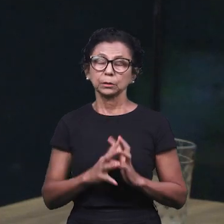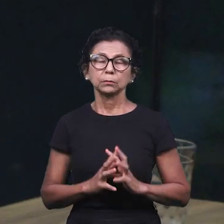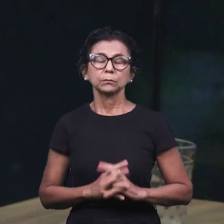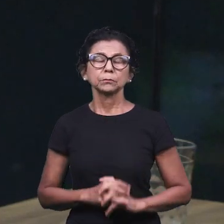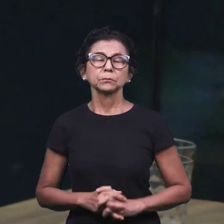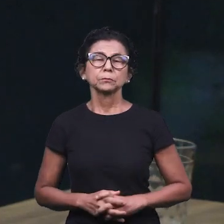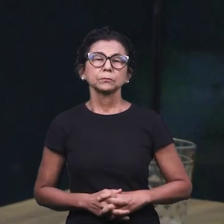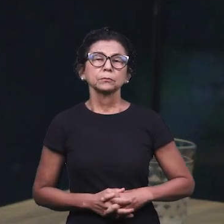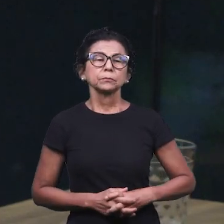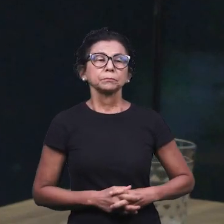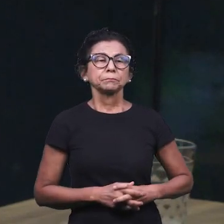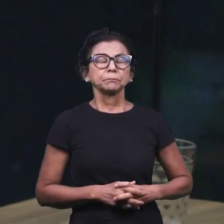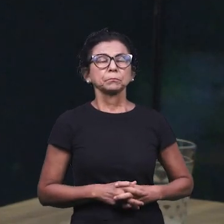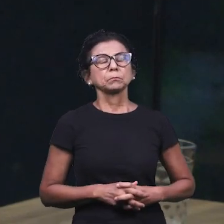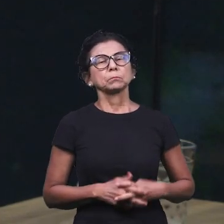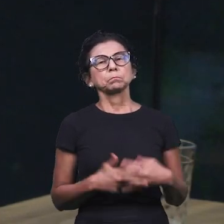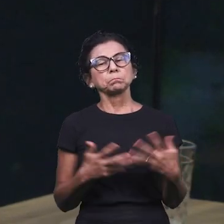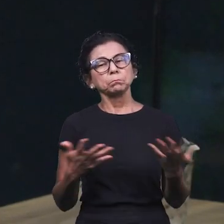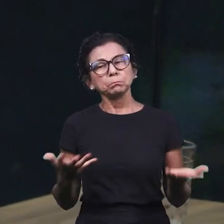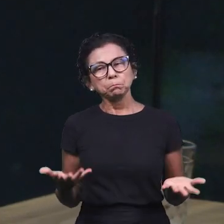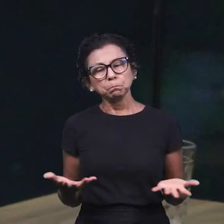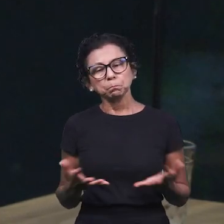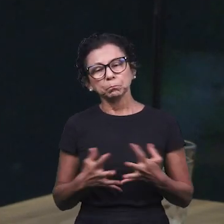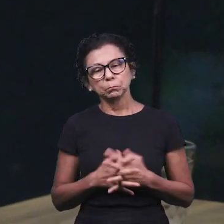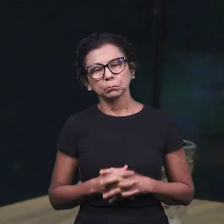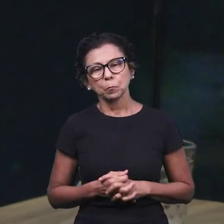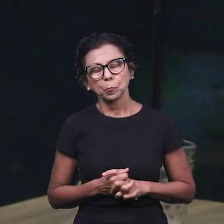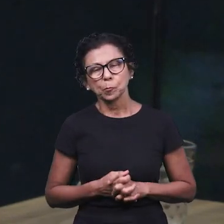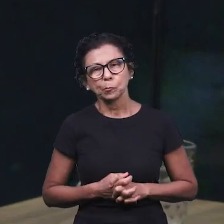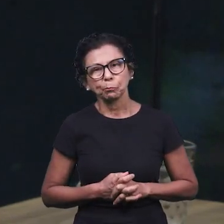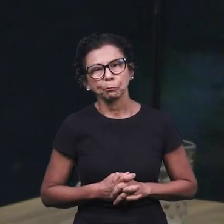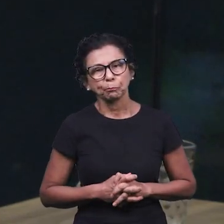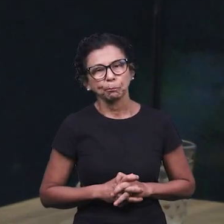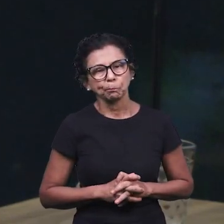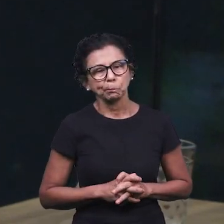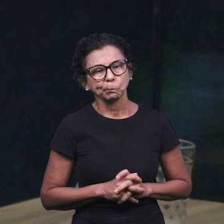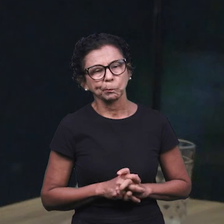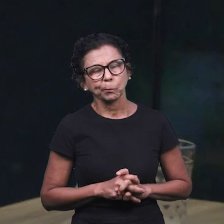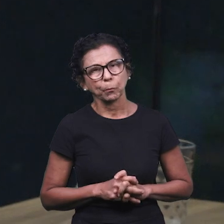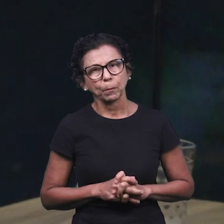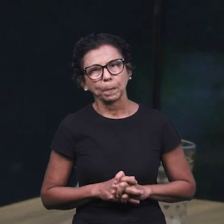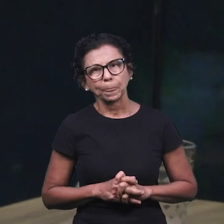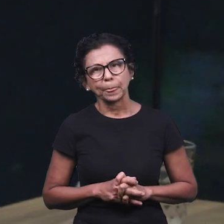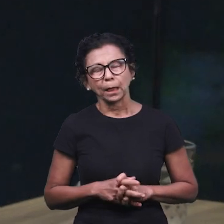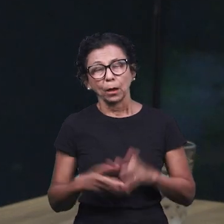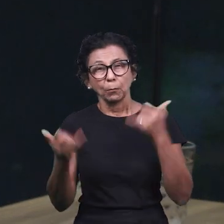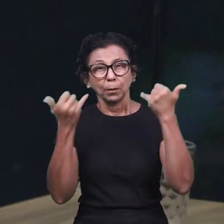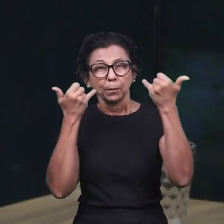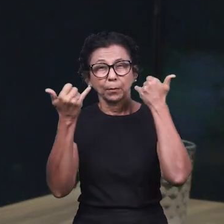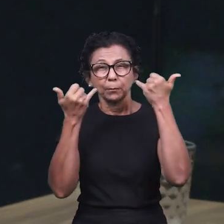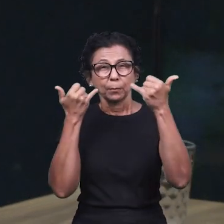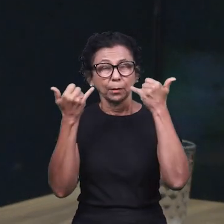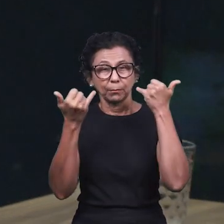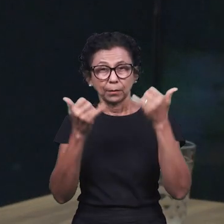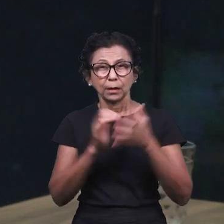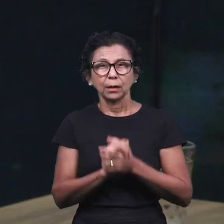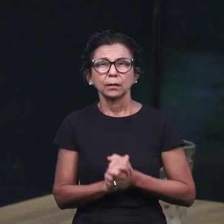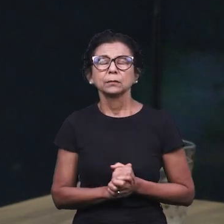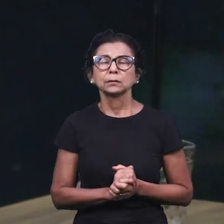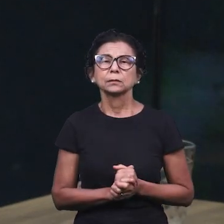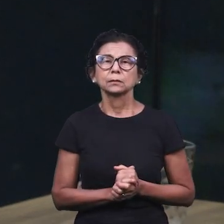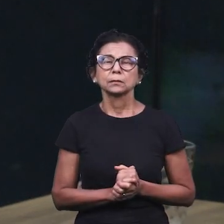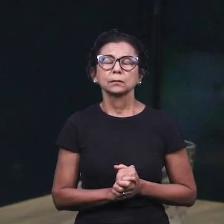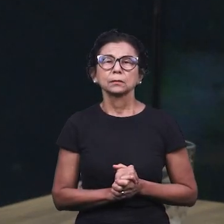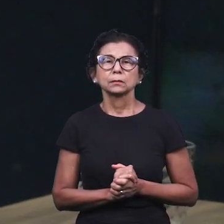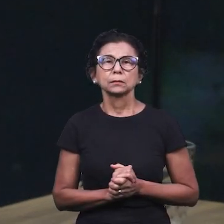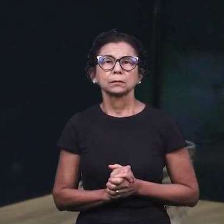maravilhosa para que isso possa se cumprir, né? Verdade. Pastor Ian, fale para nós um